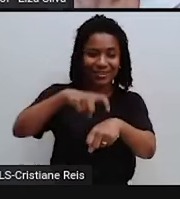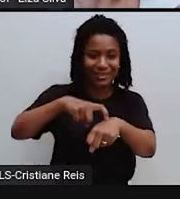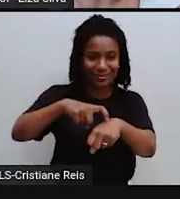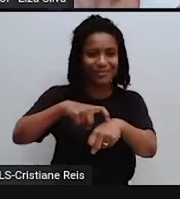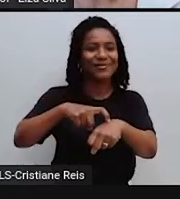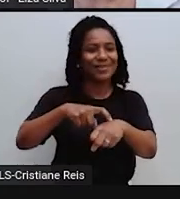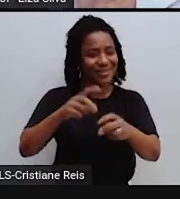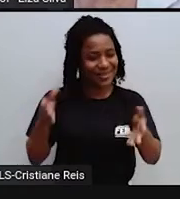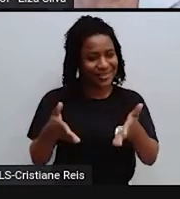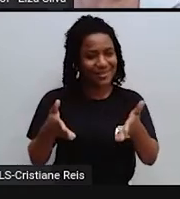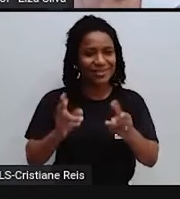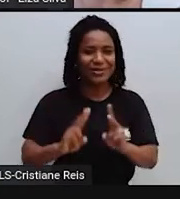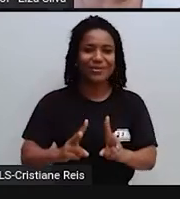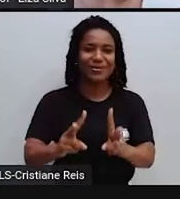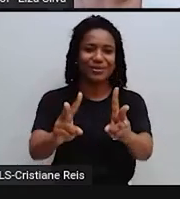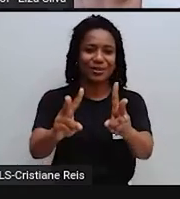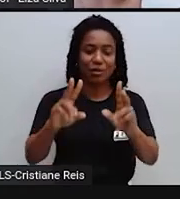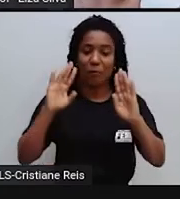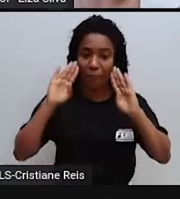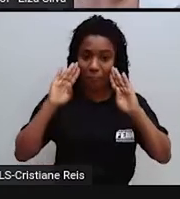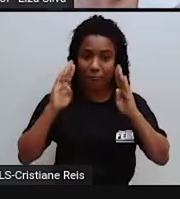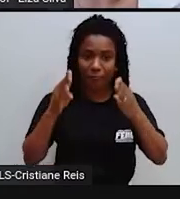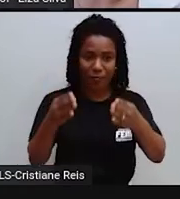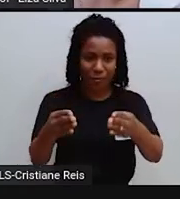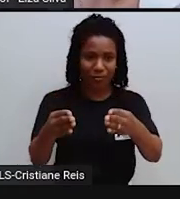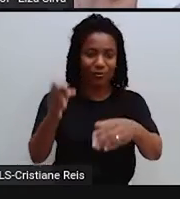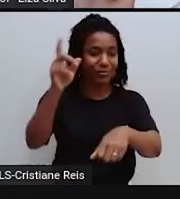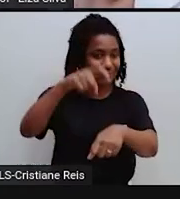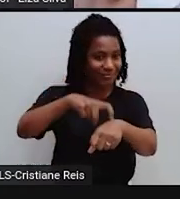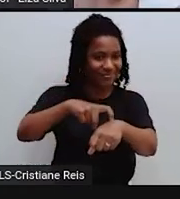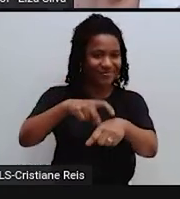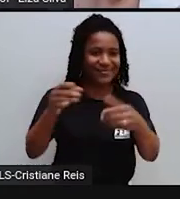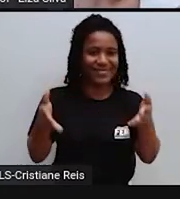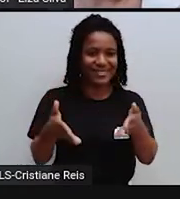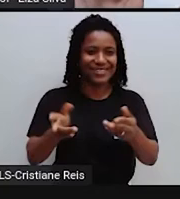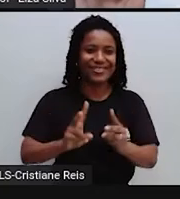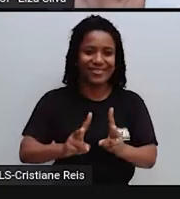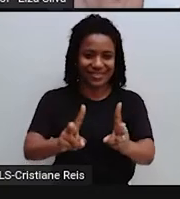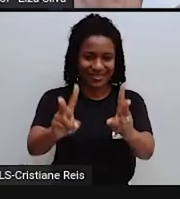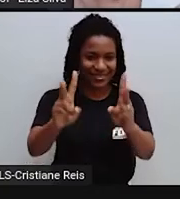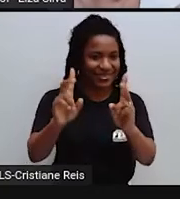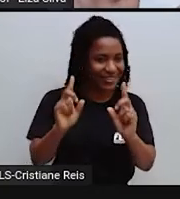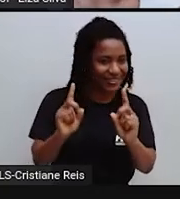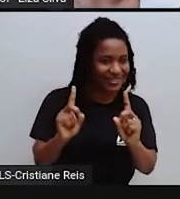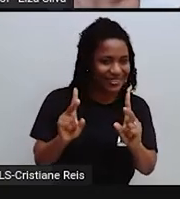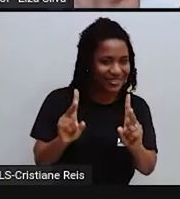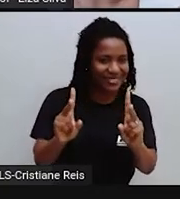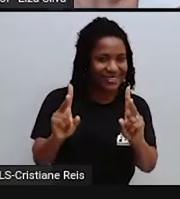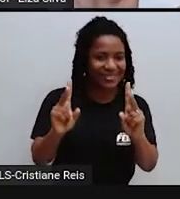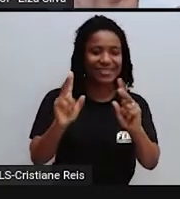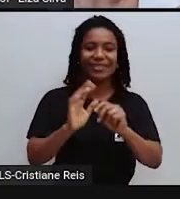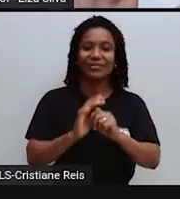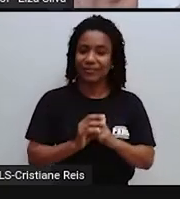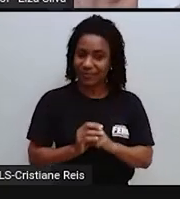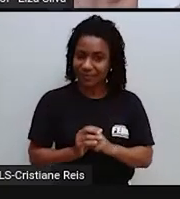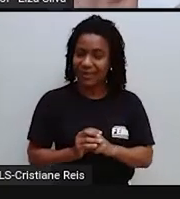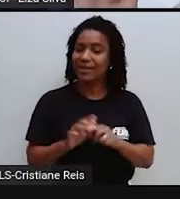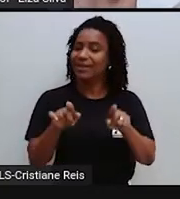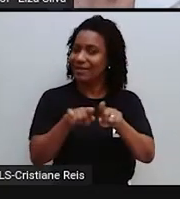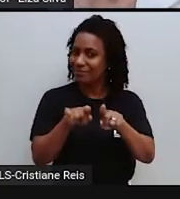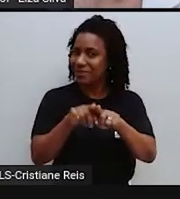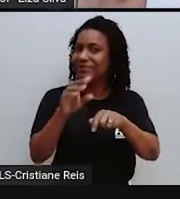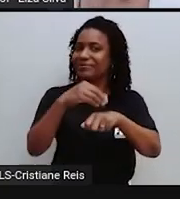present continuous, focalizando no tempo present continuous, ok? É importante também aquelas